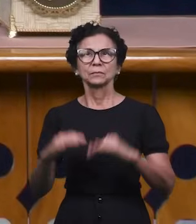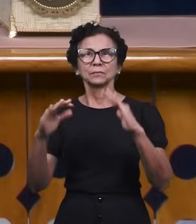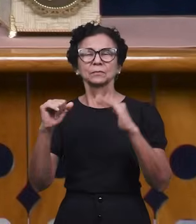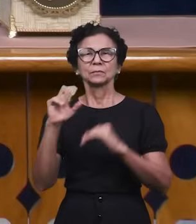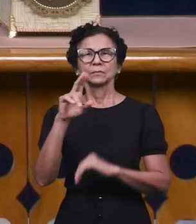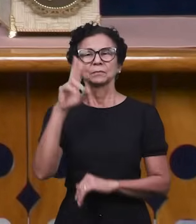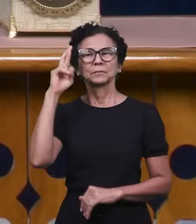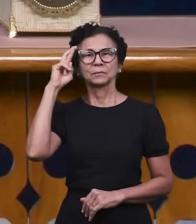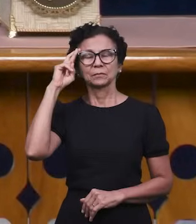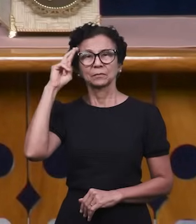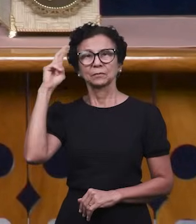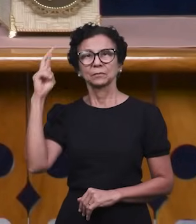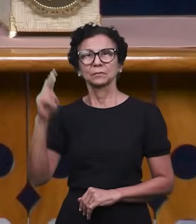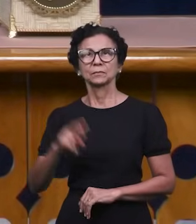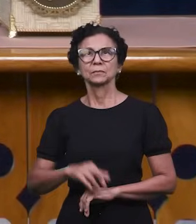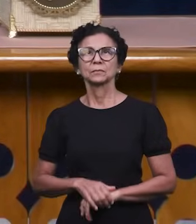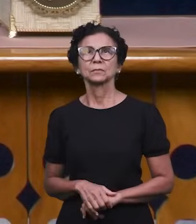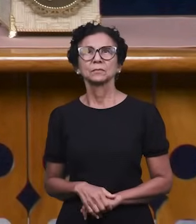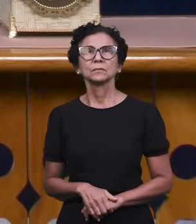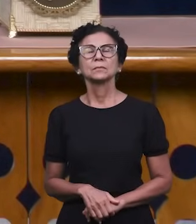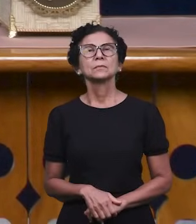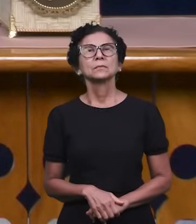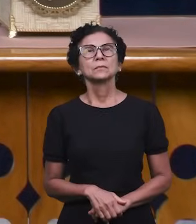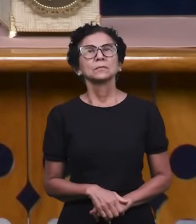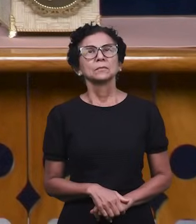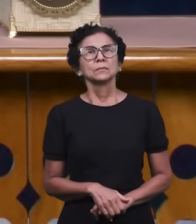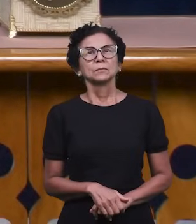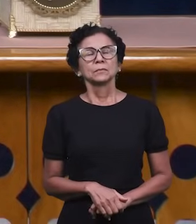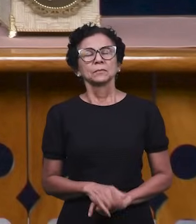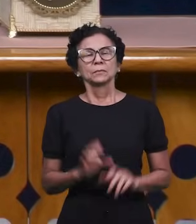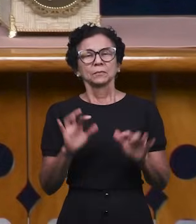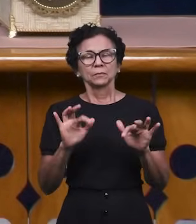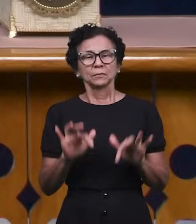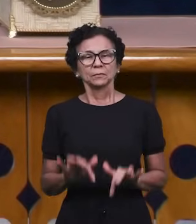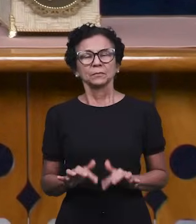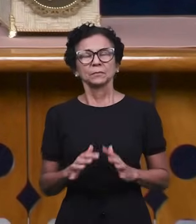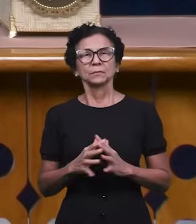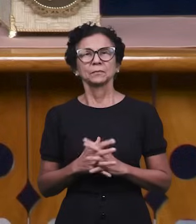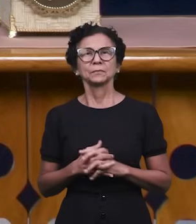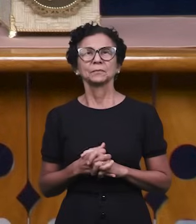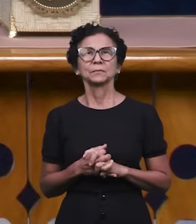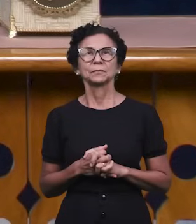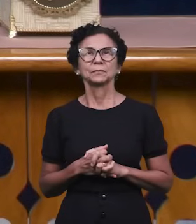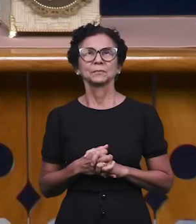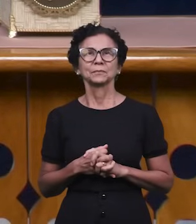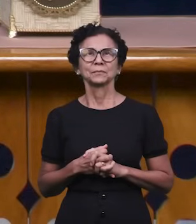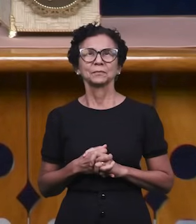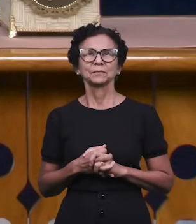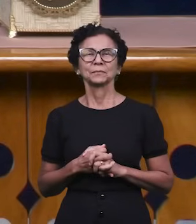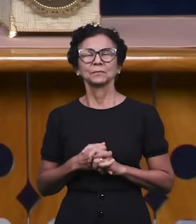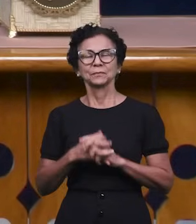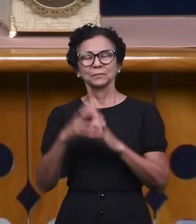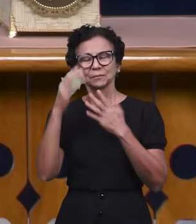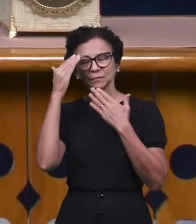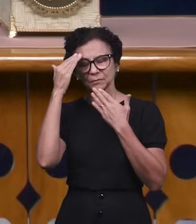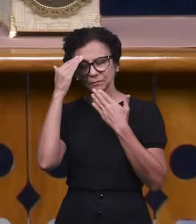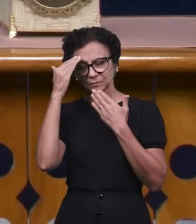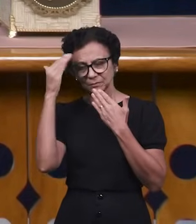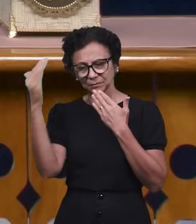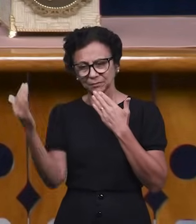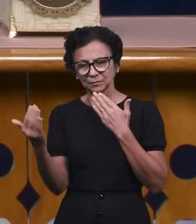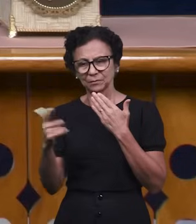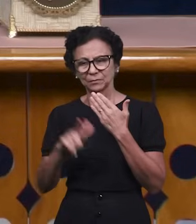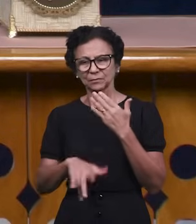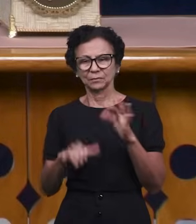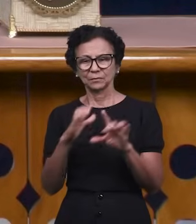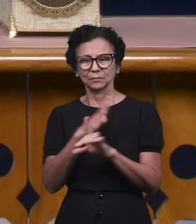Bendito seja o nome do Senhor. Agora nós vamos encerrar o culto com o nosso coração agradecido